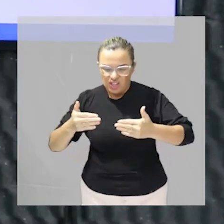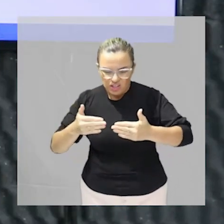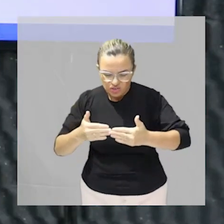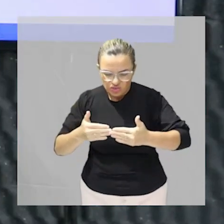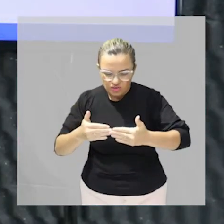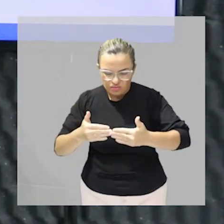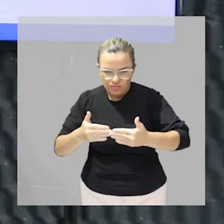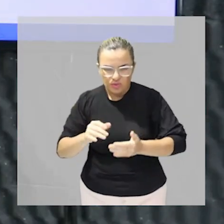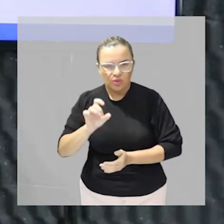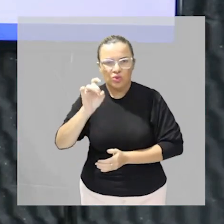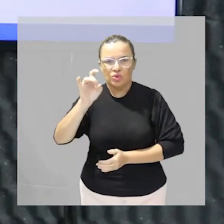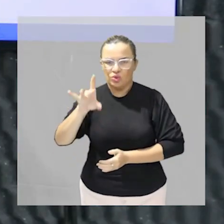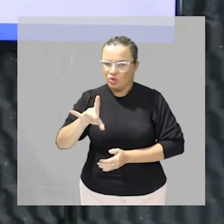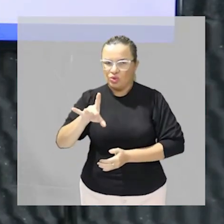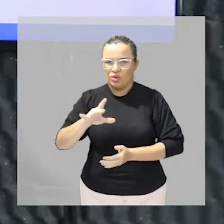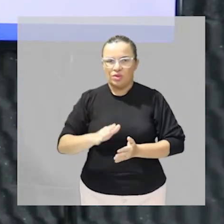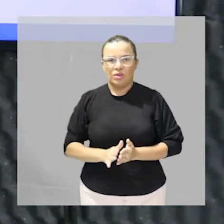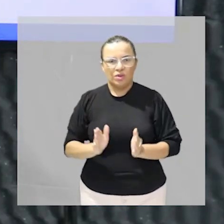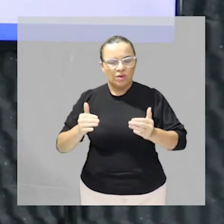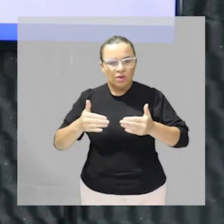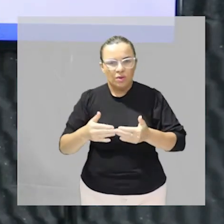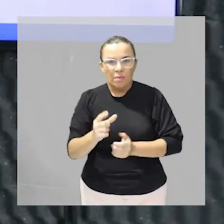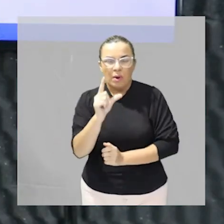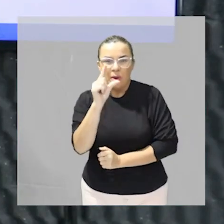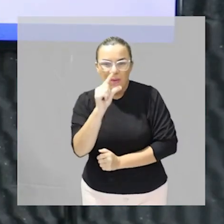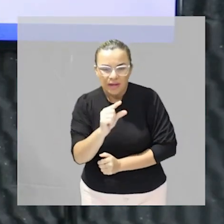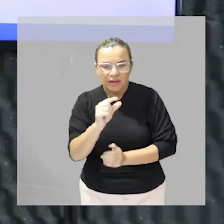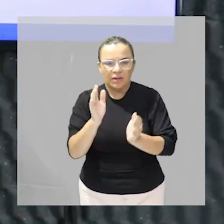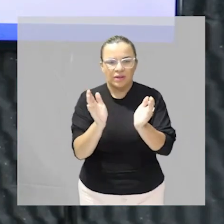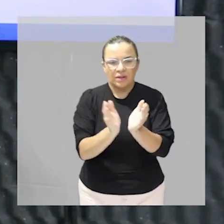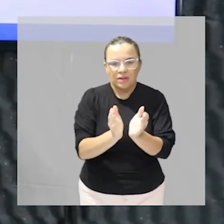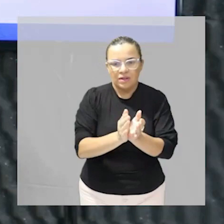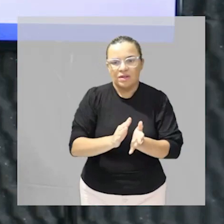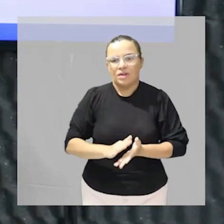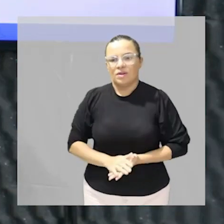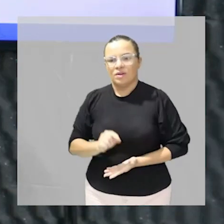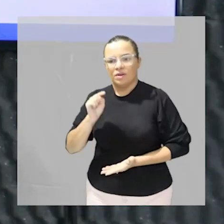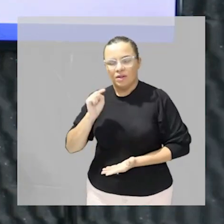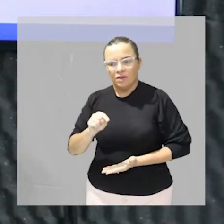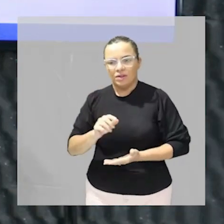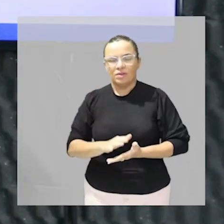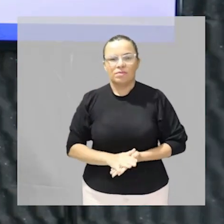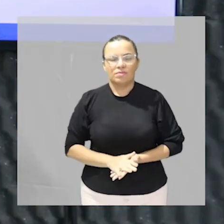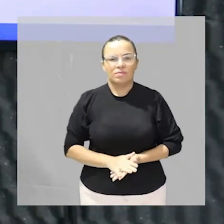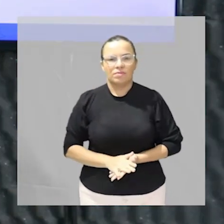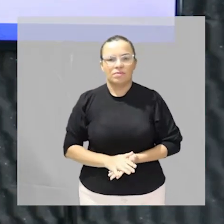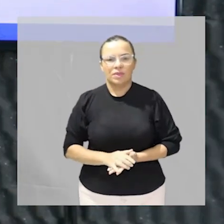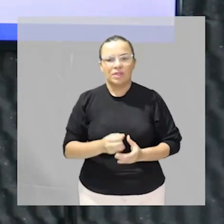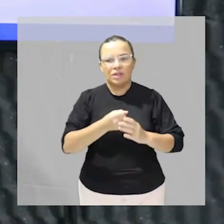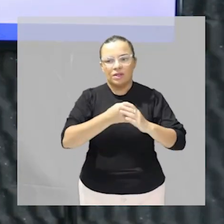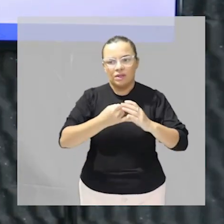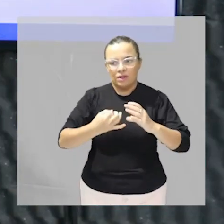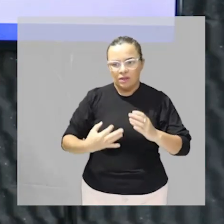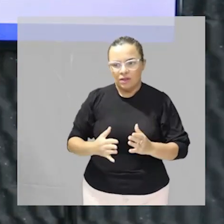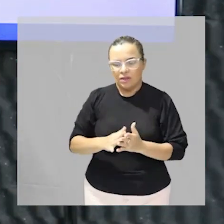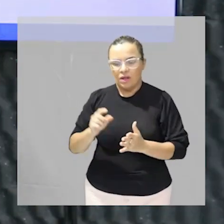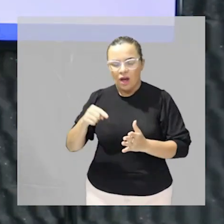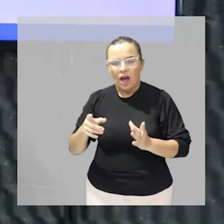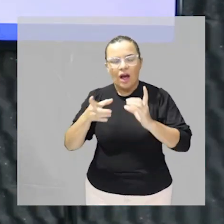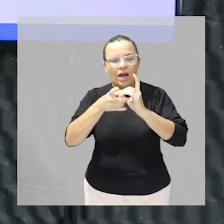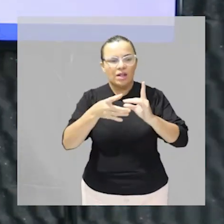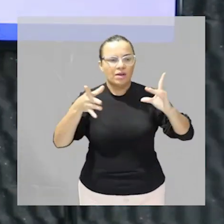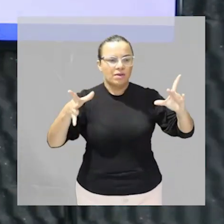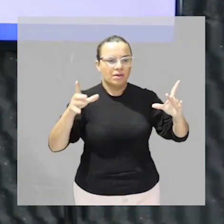muito restritivo. Mesmo tendo isso em conta, a forma